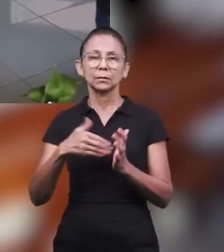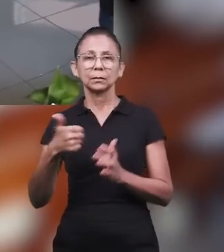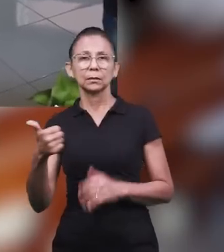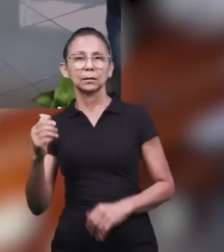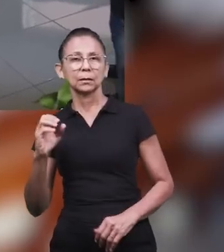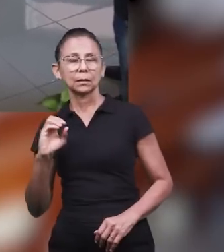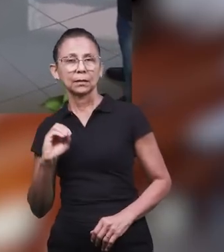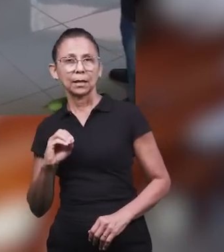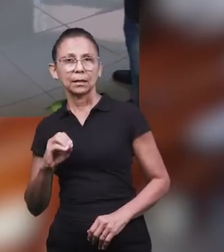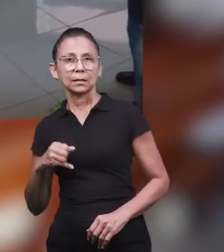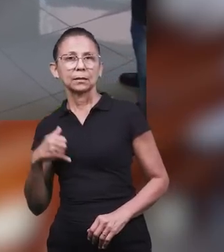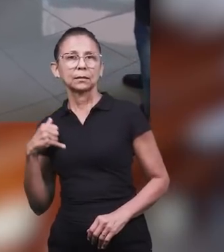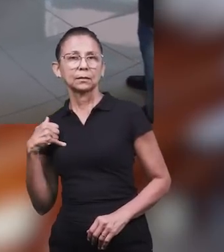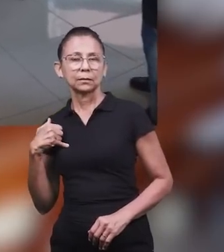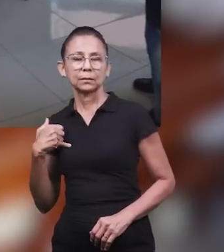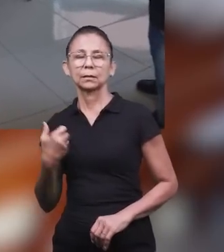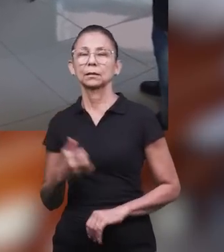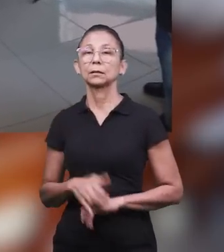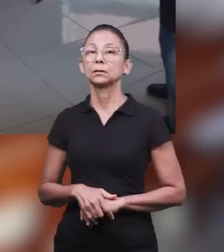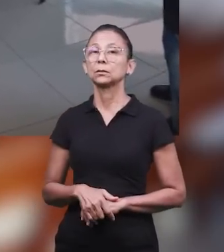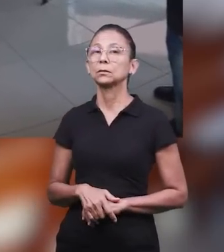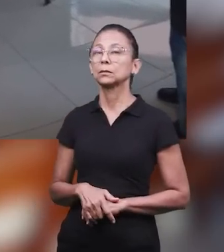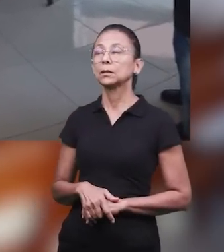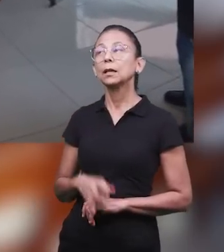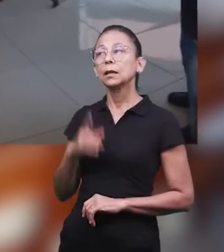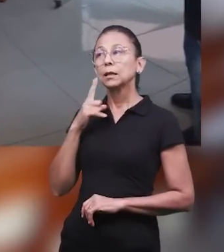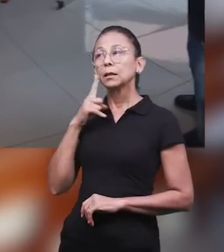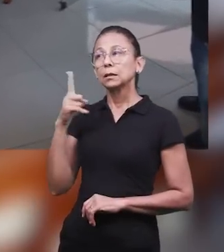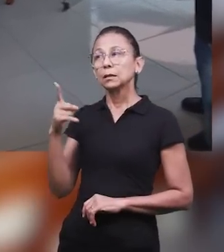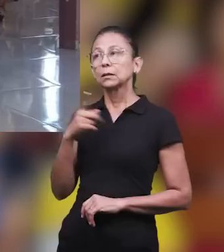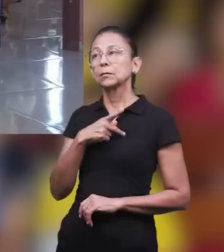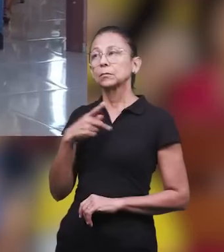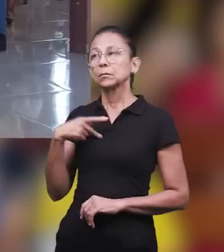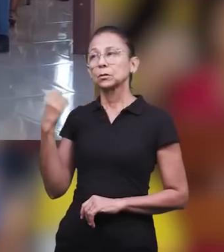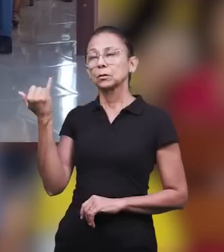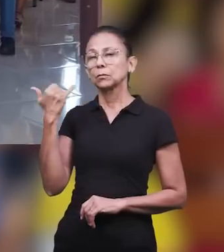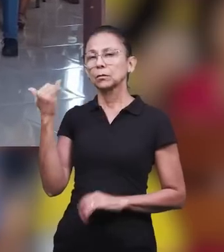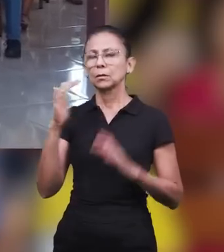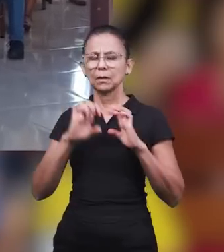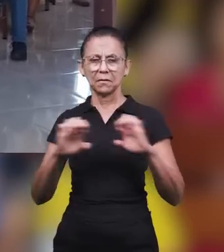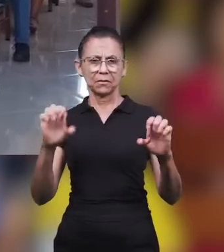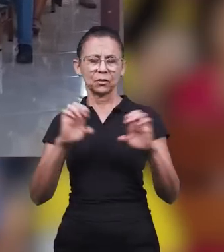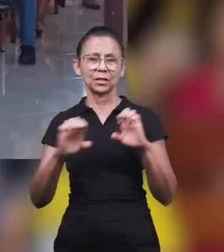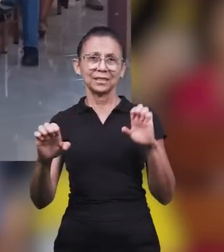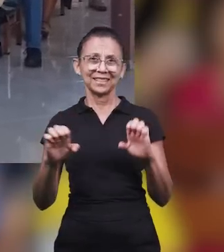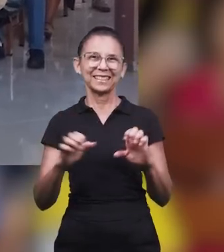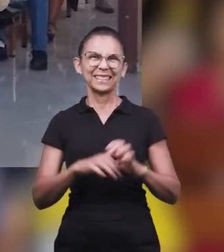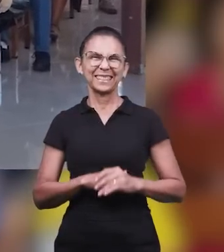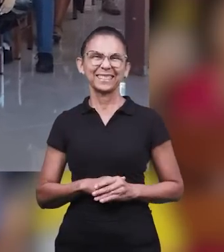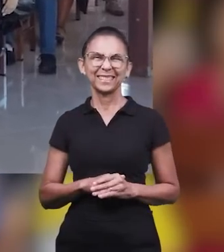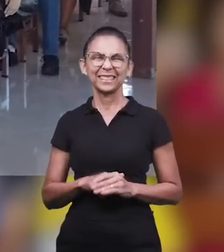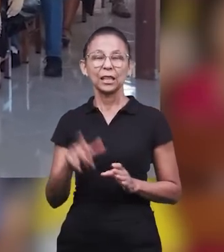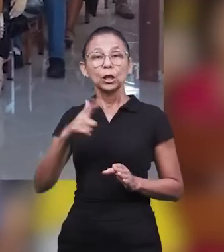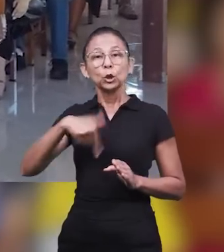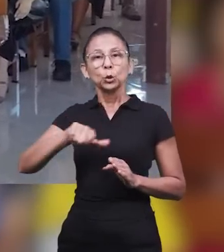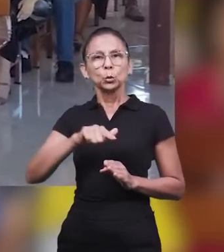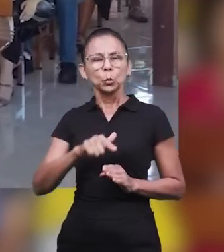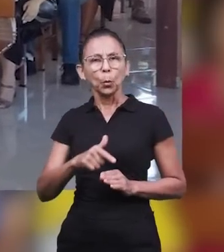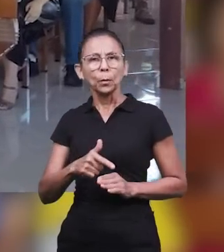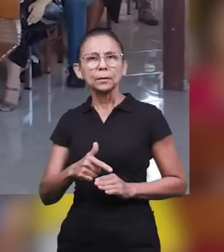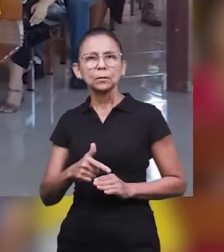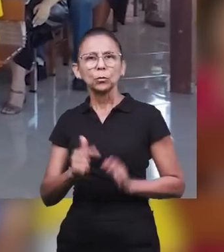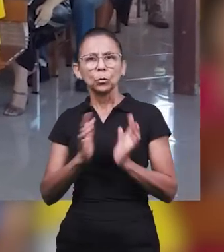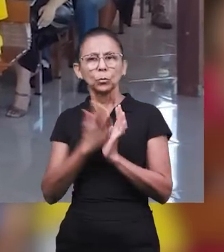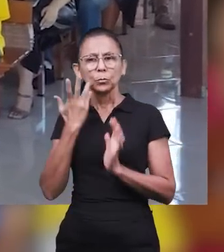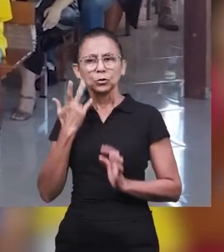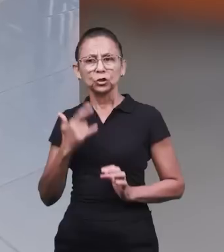igreja de Barreirinha, pastor Jorge também nos informou que a evangelização movimentou todas as crianças da igreja e